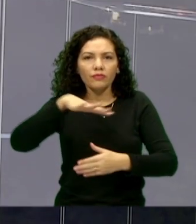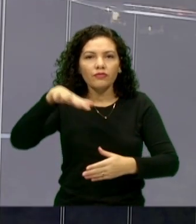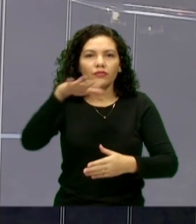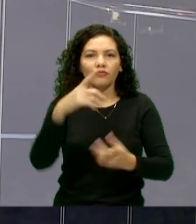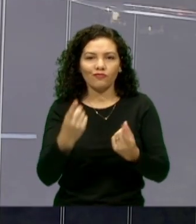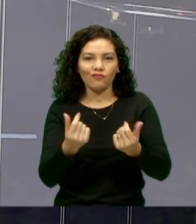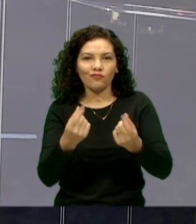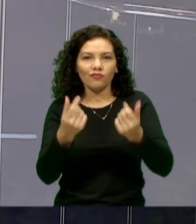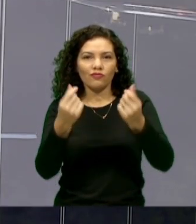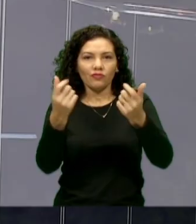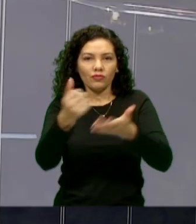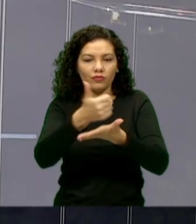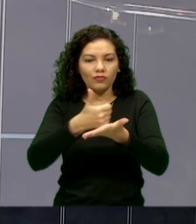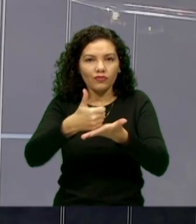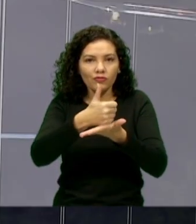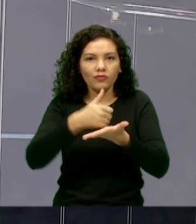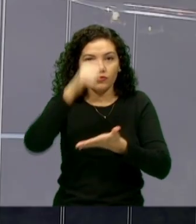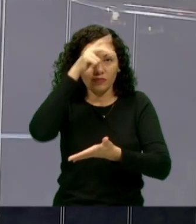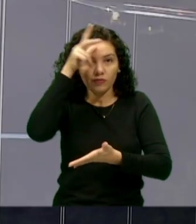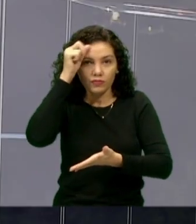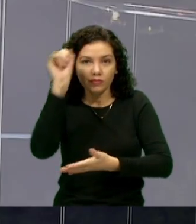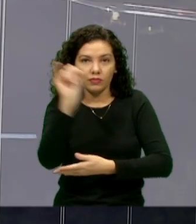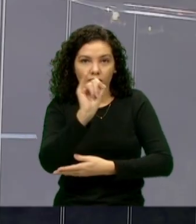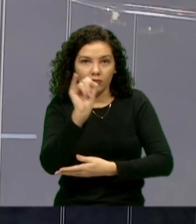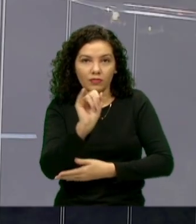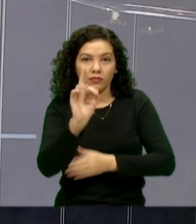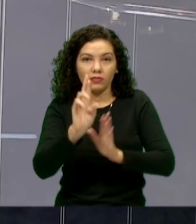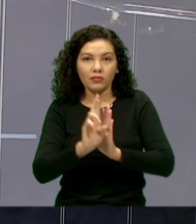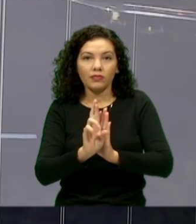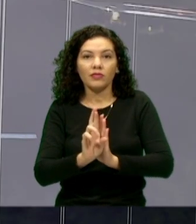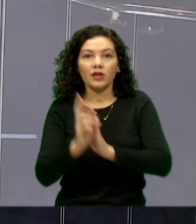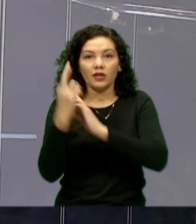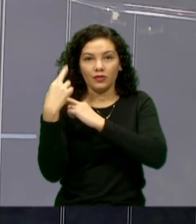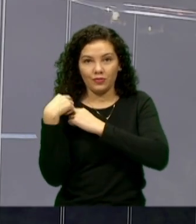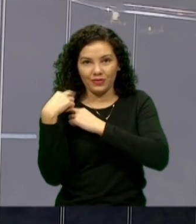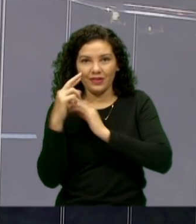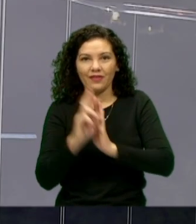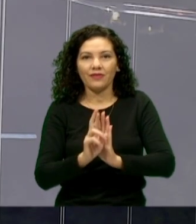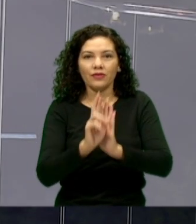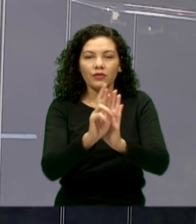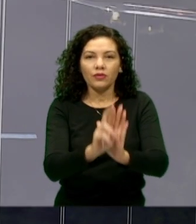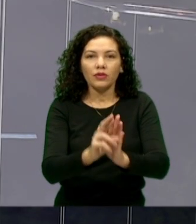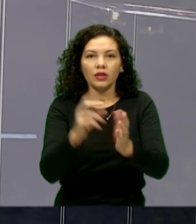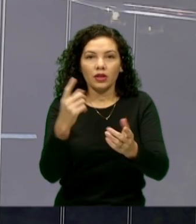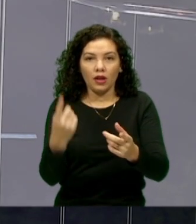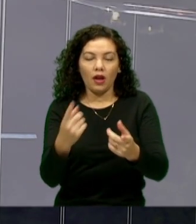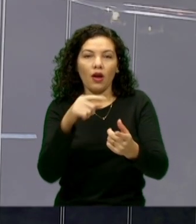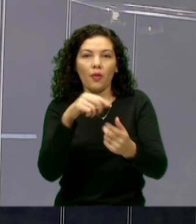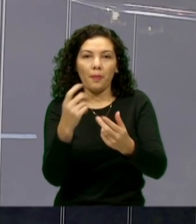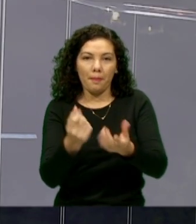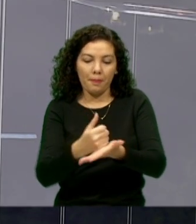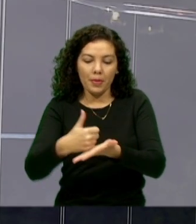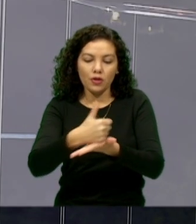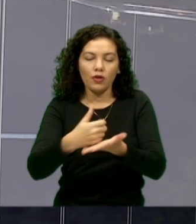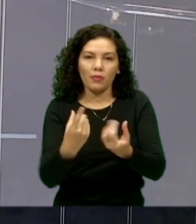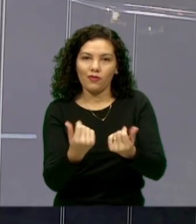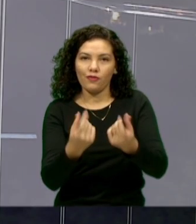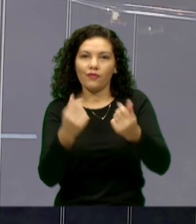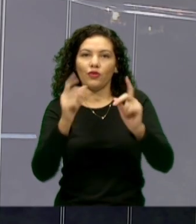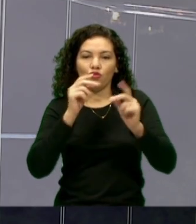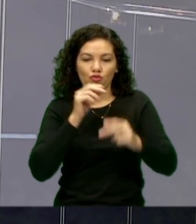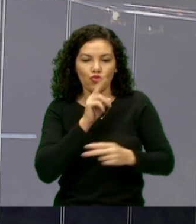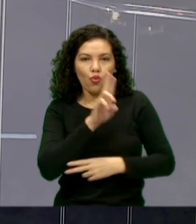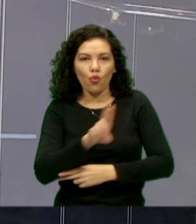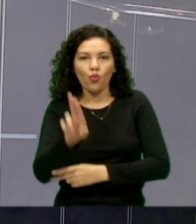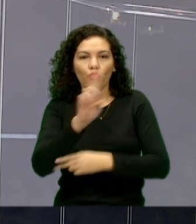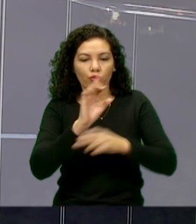da Farmácia Municipal de Itajaí, que é o responsável pela distribuição gratuita de medicamentos de alto valor e uso contínuo,